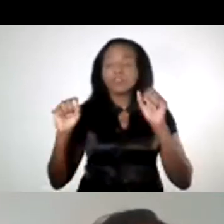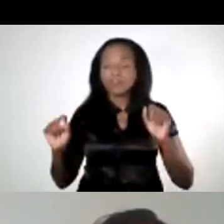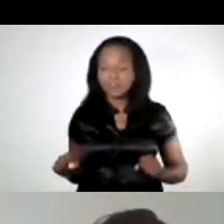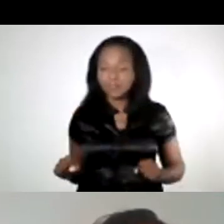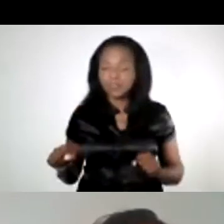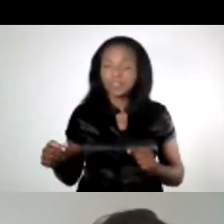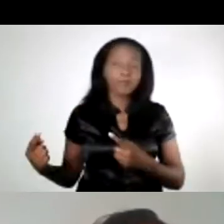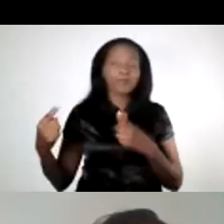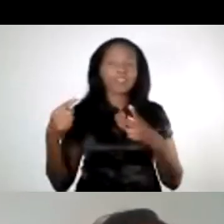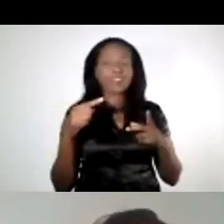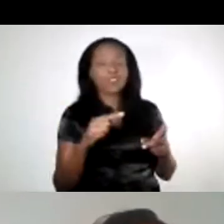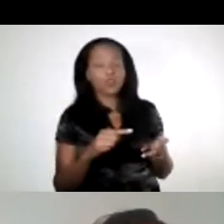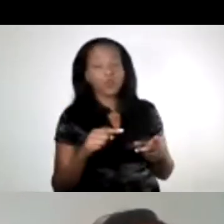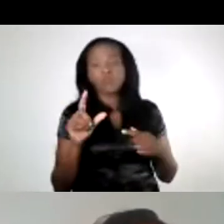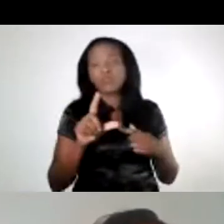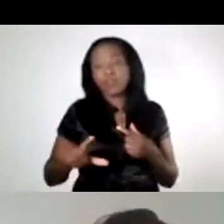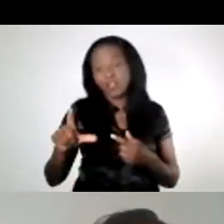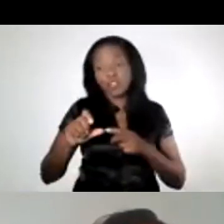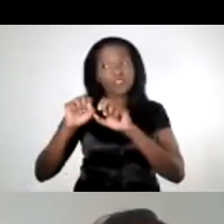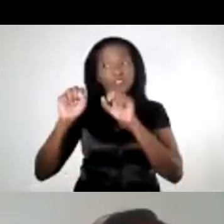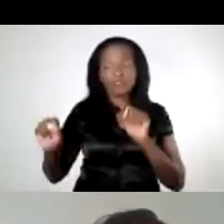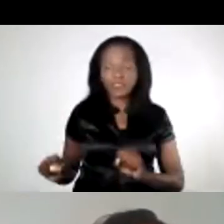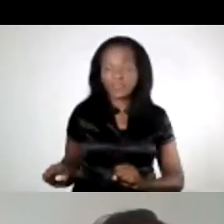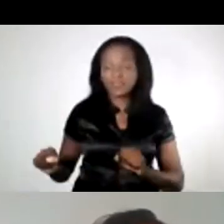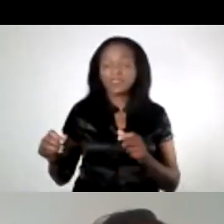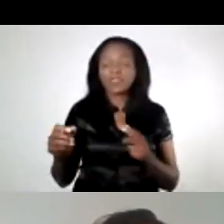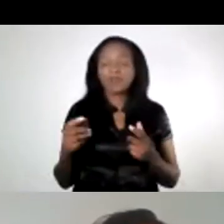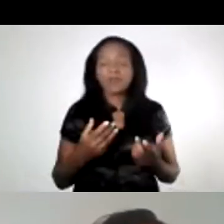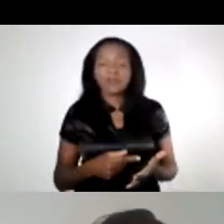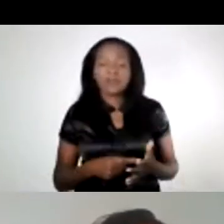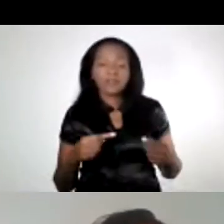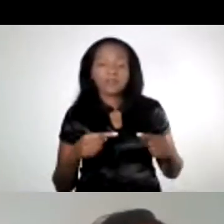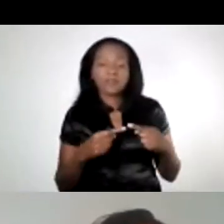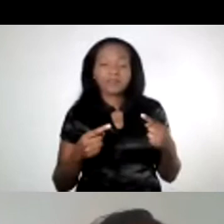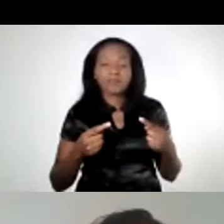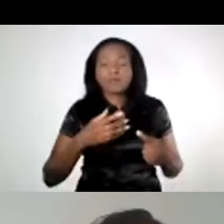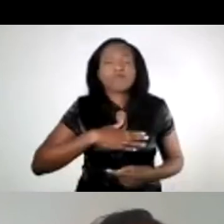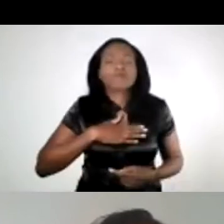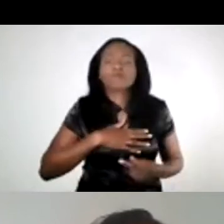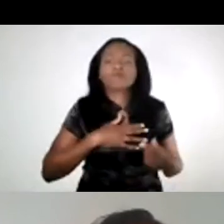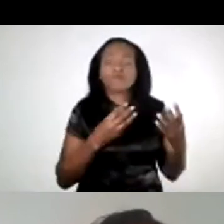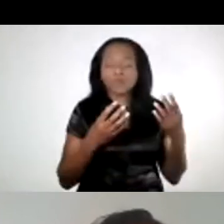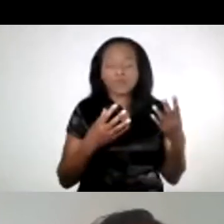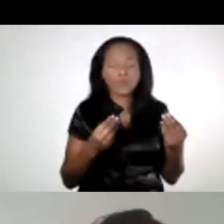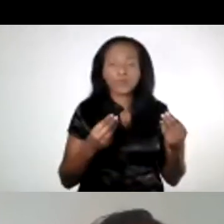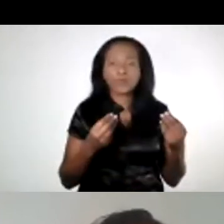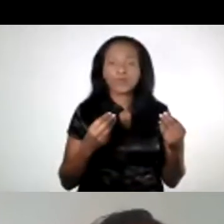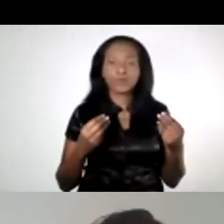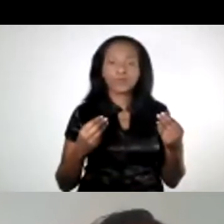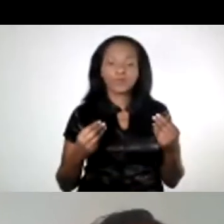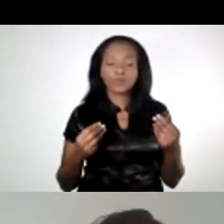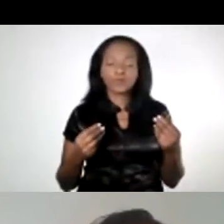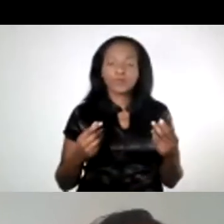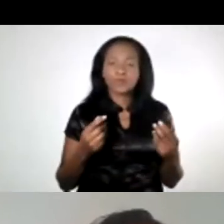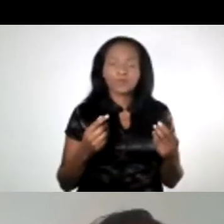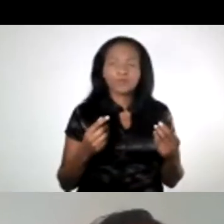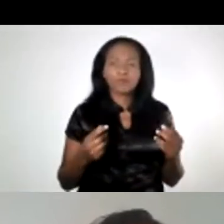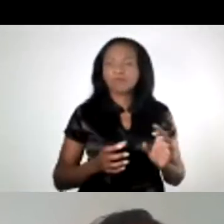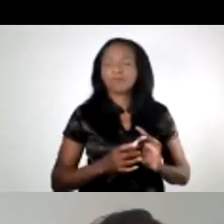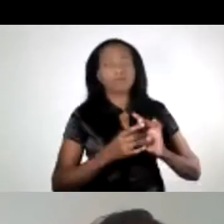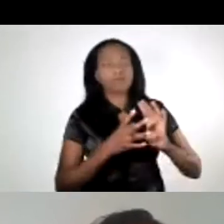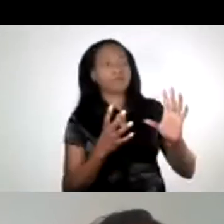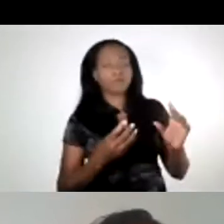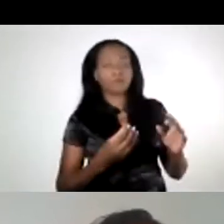contramão da lógica do sistema, e a gente gosta muito dessa possibilidade de viver a